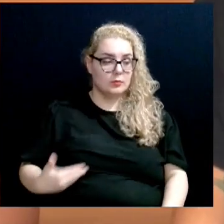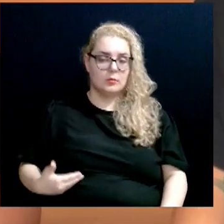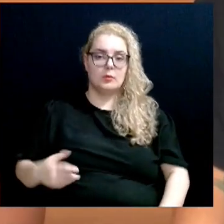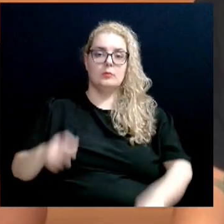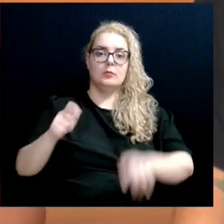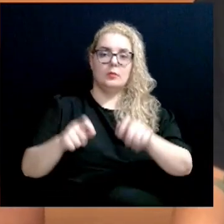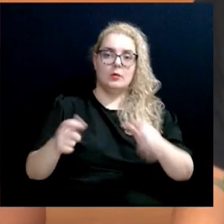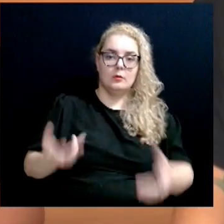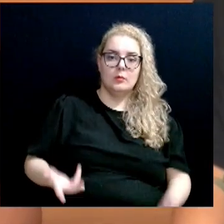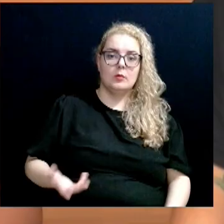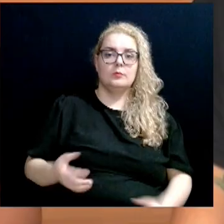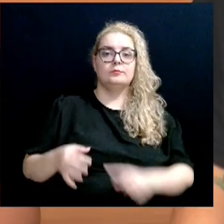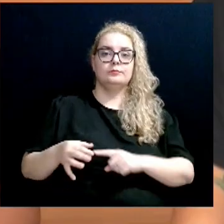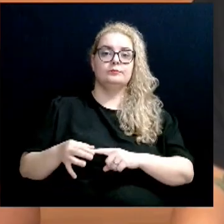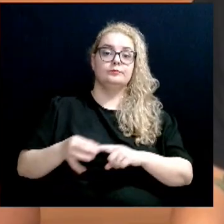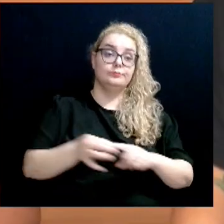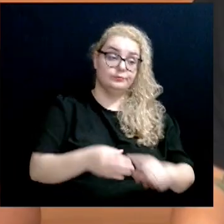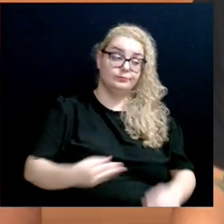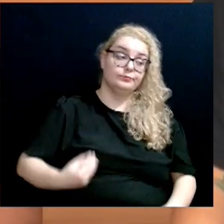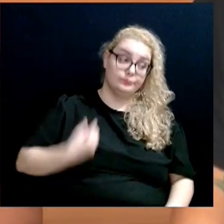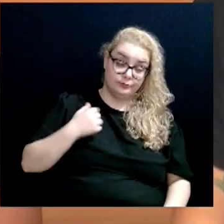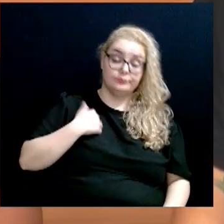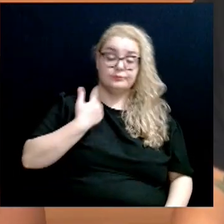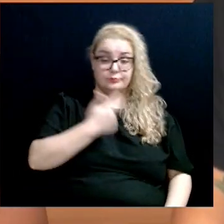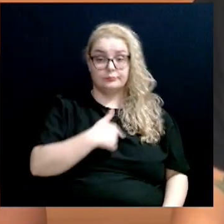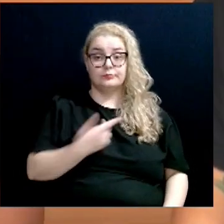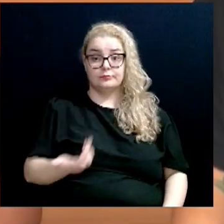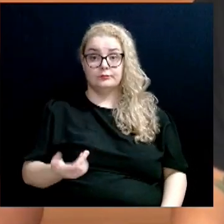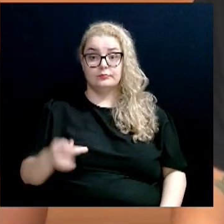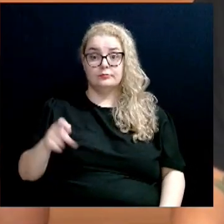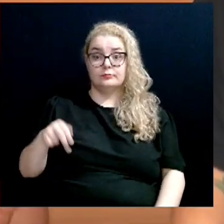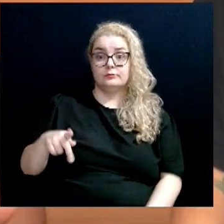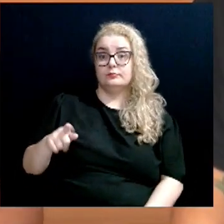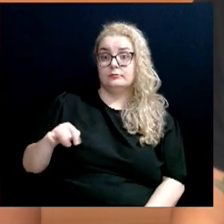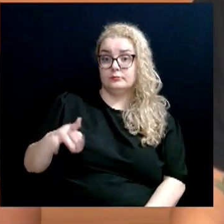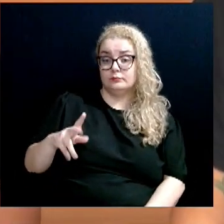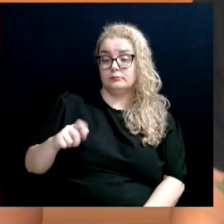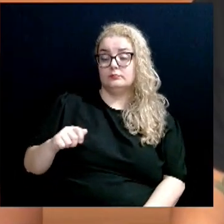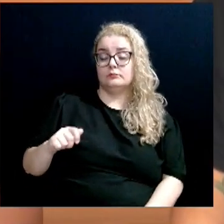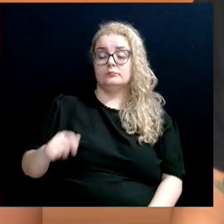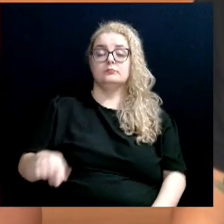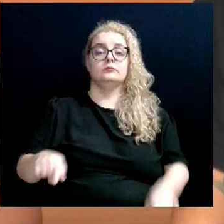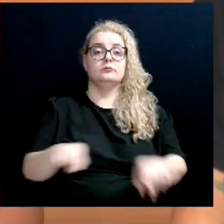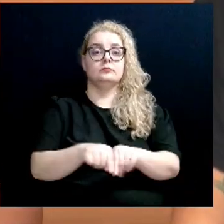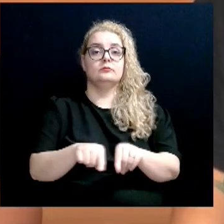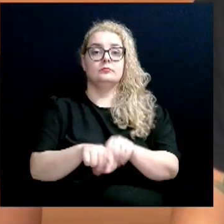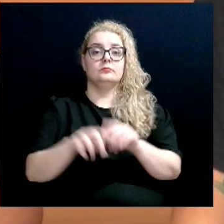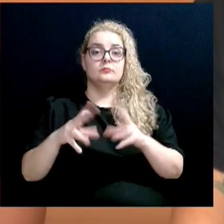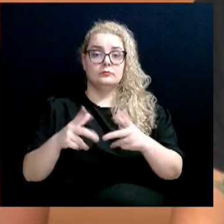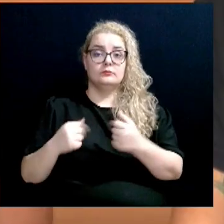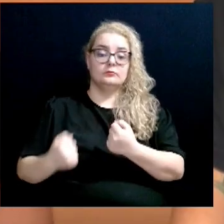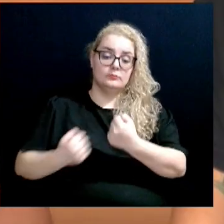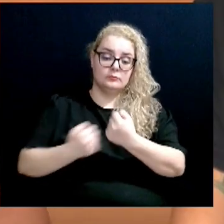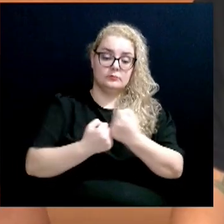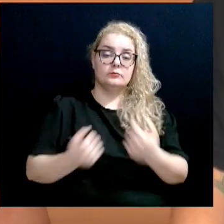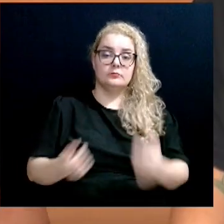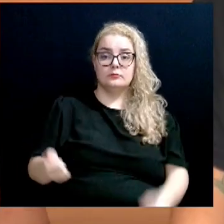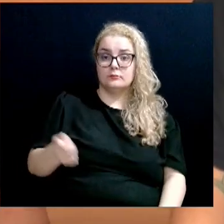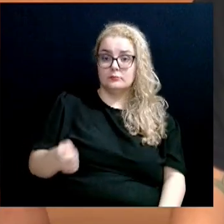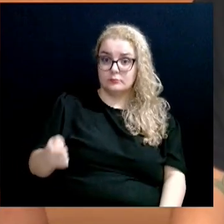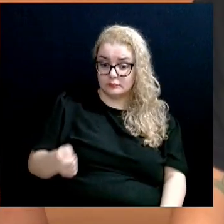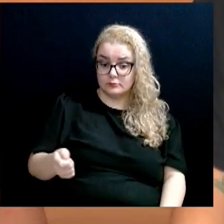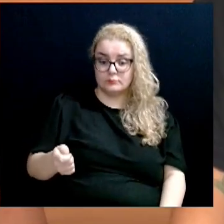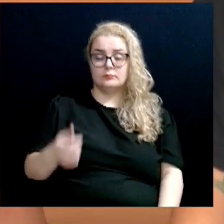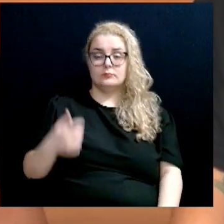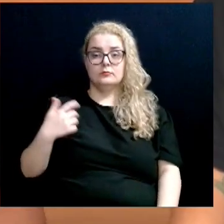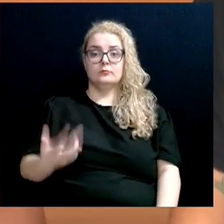periferia. Nós, da Pangeia, além de todo o apoio que a gente faz como associação, procurando dar